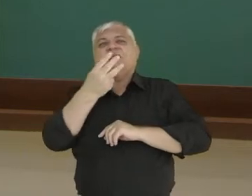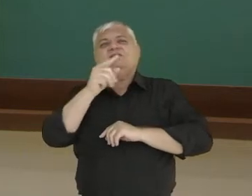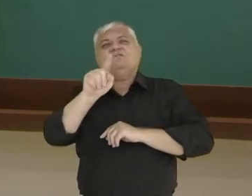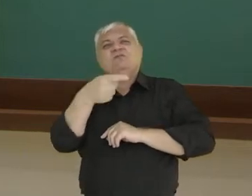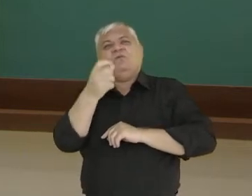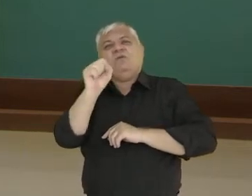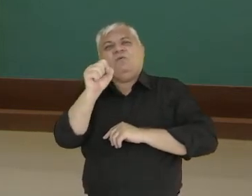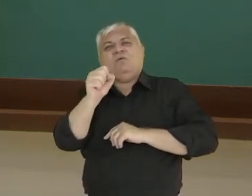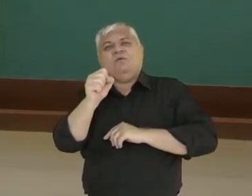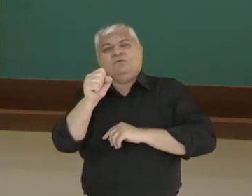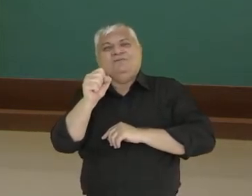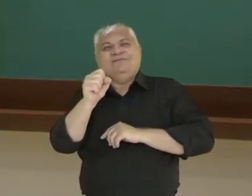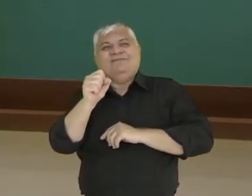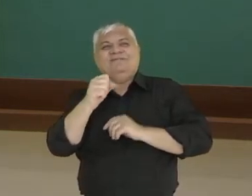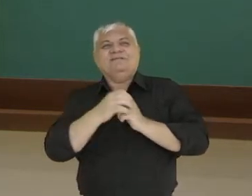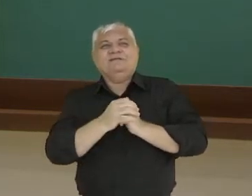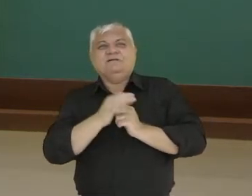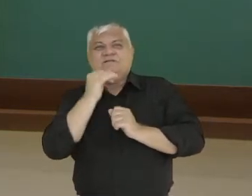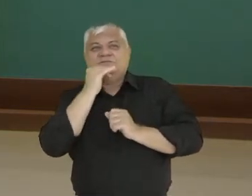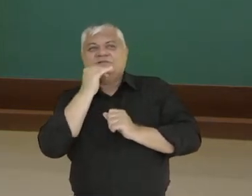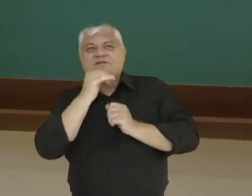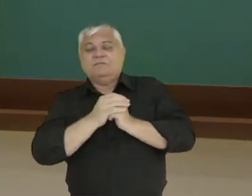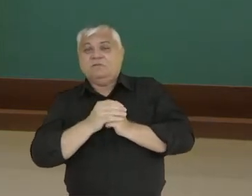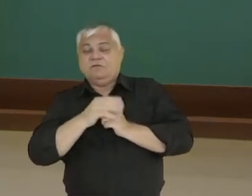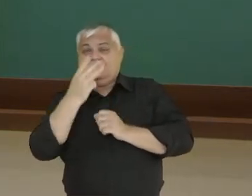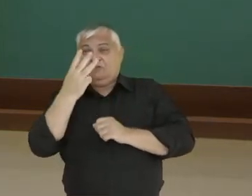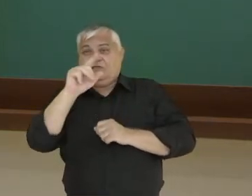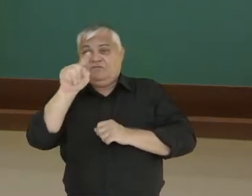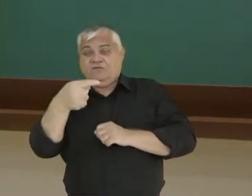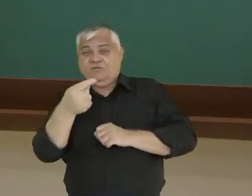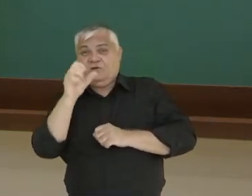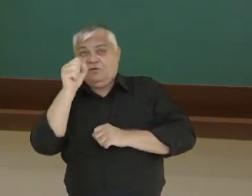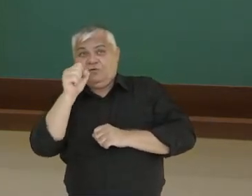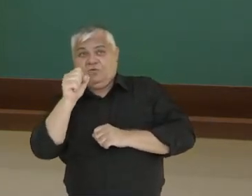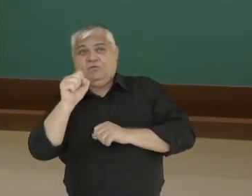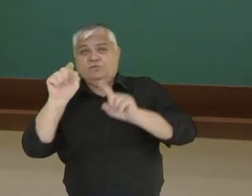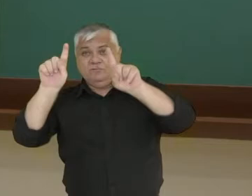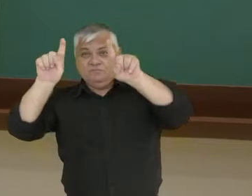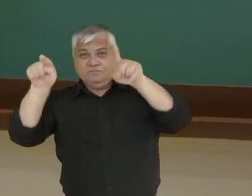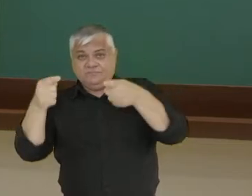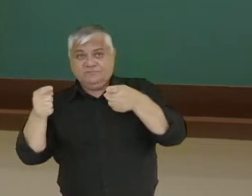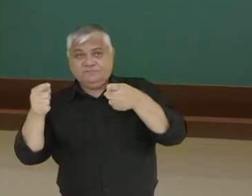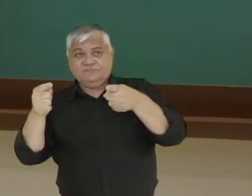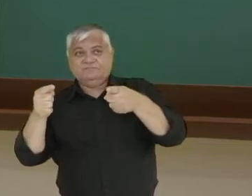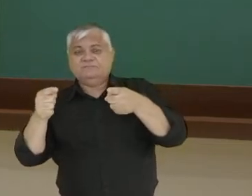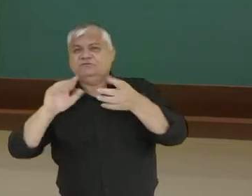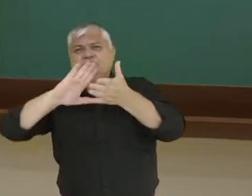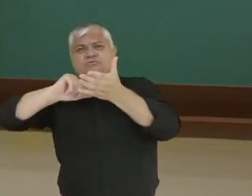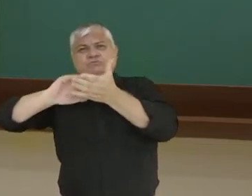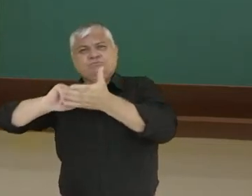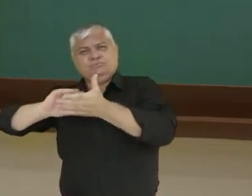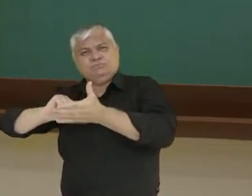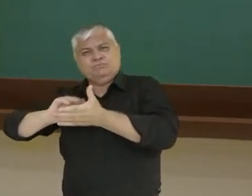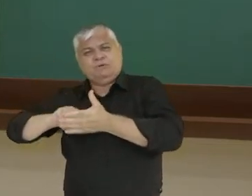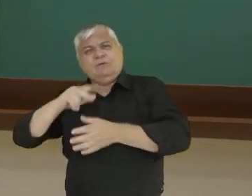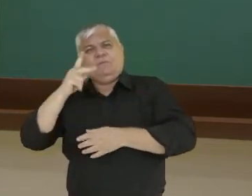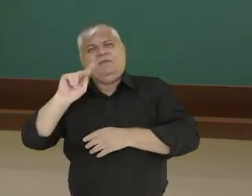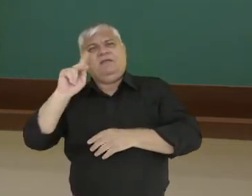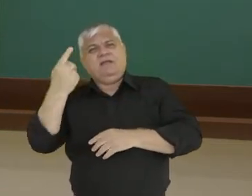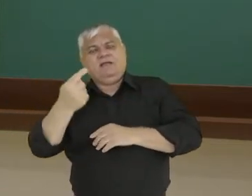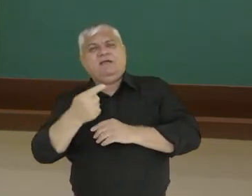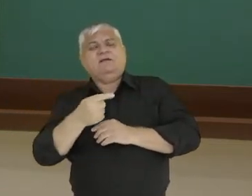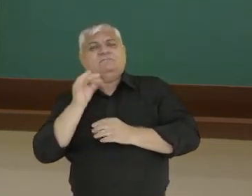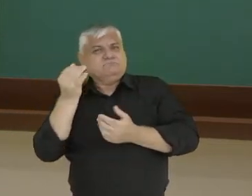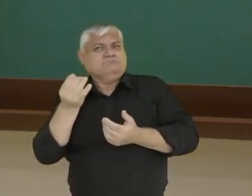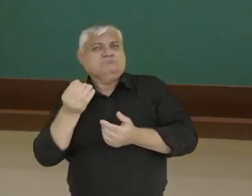dado. Observe que aqui dentro desse parênteses a gente tem um produto. Então nós vamos começar aplicando a regra